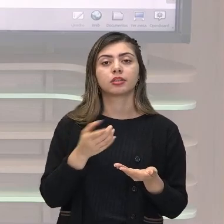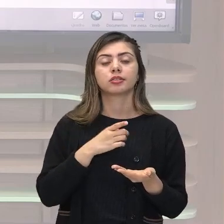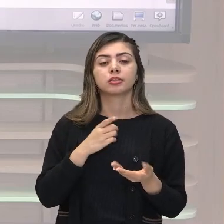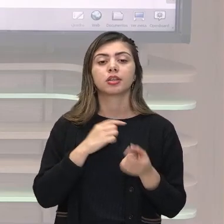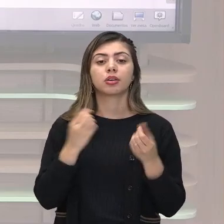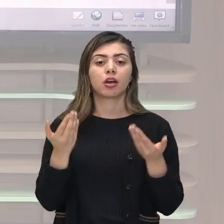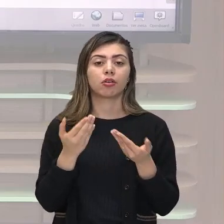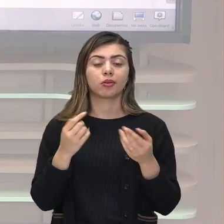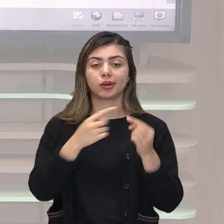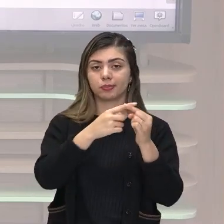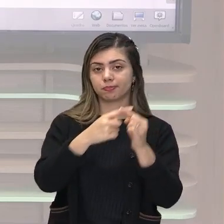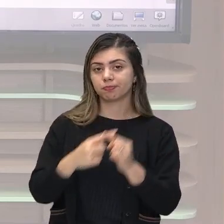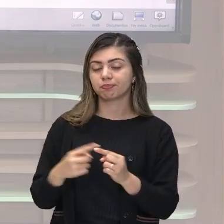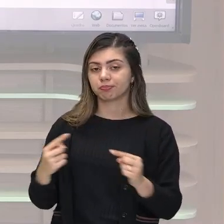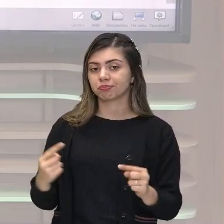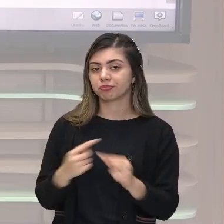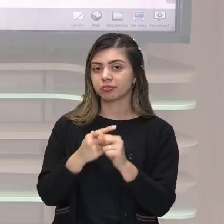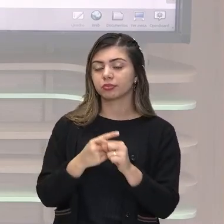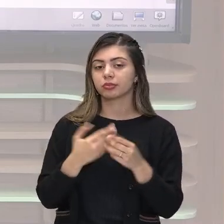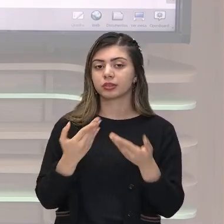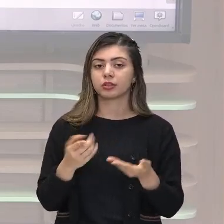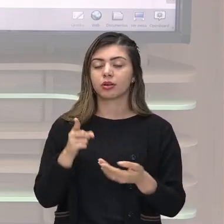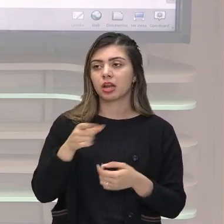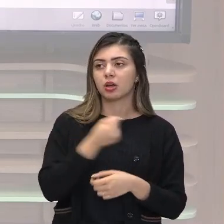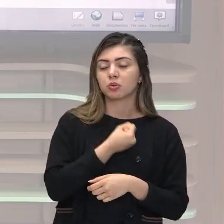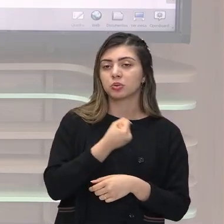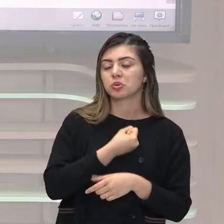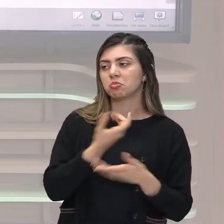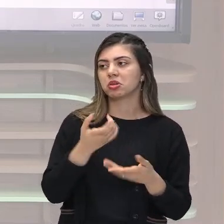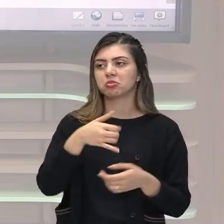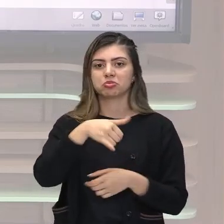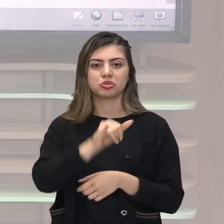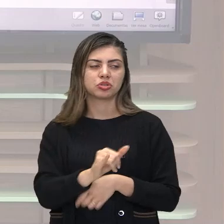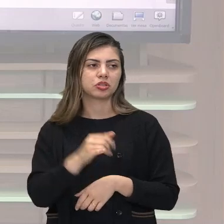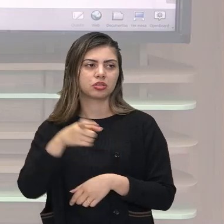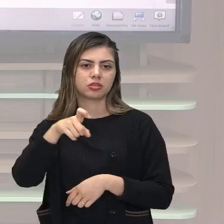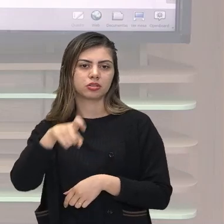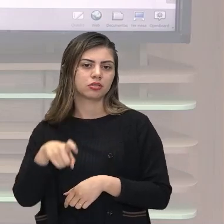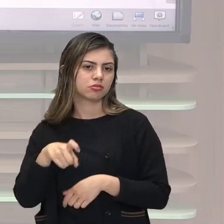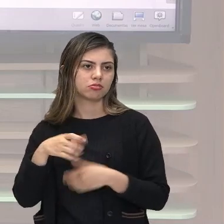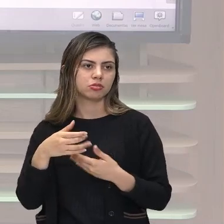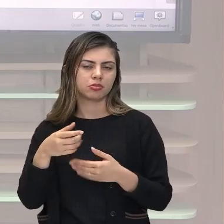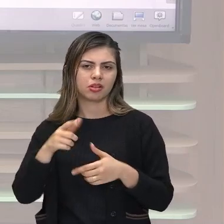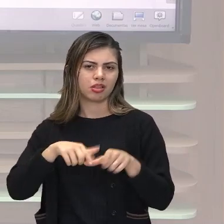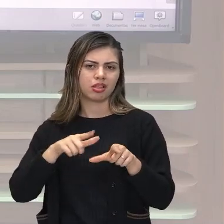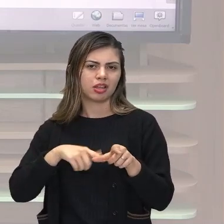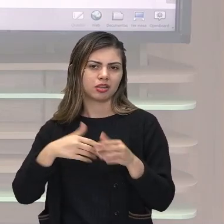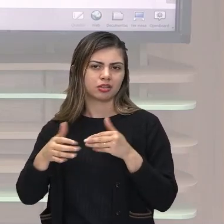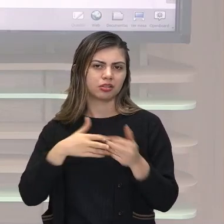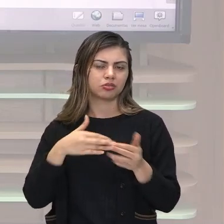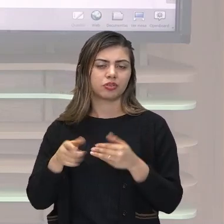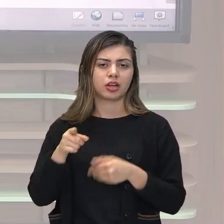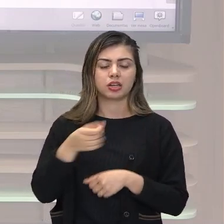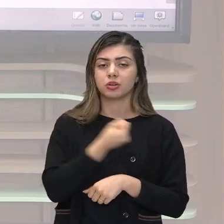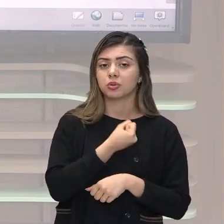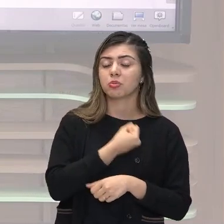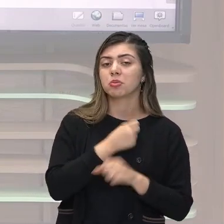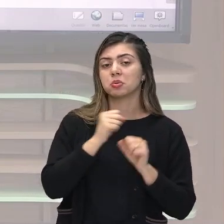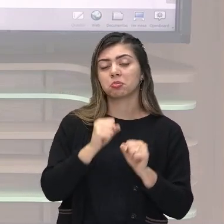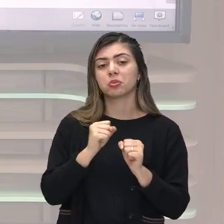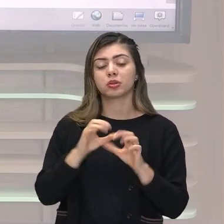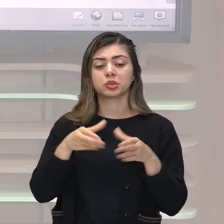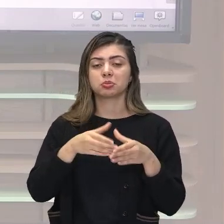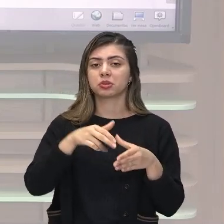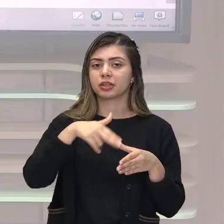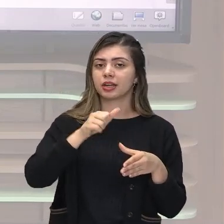o valor que você vai encontrar para x, para y, a, b, qualquer letra, ele pode ser um número natural,